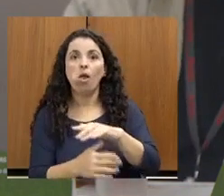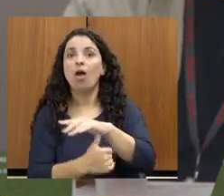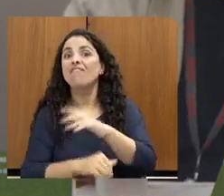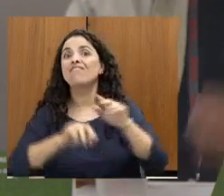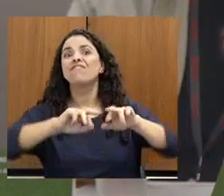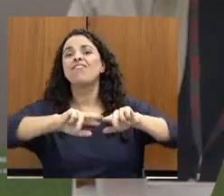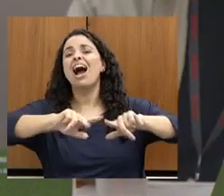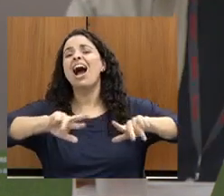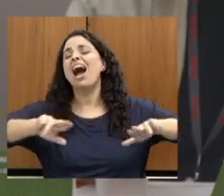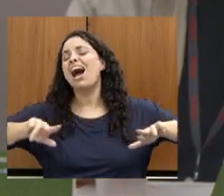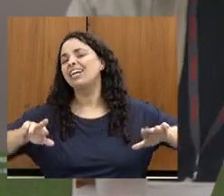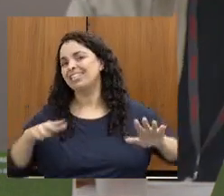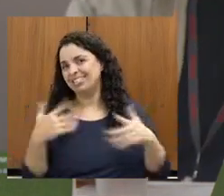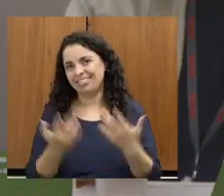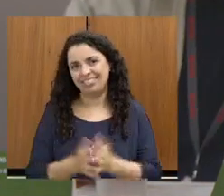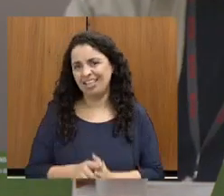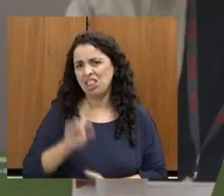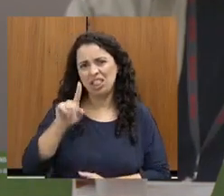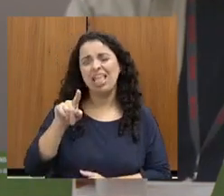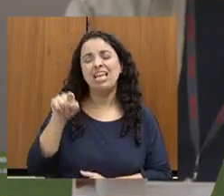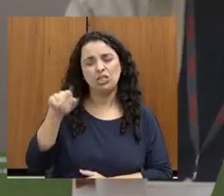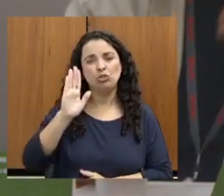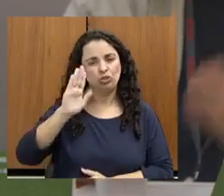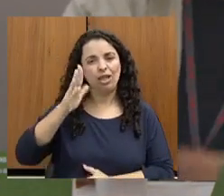vou adicionar mais provas ao inquérito.